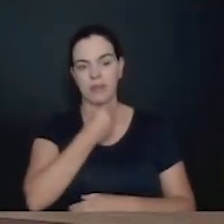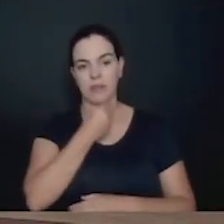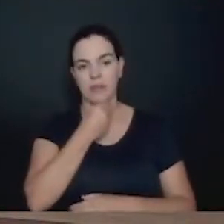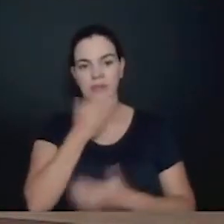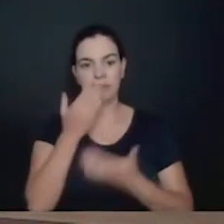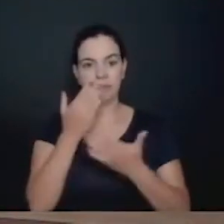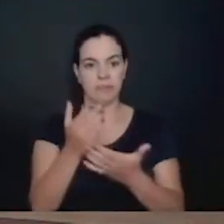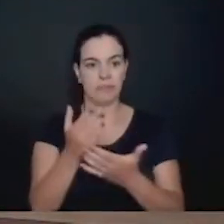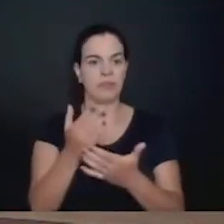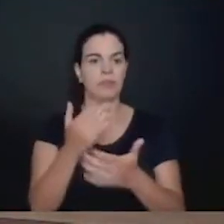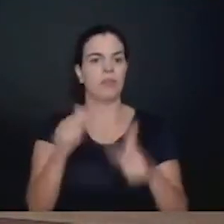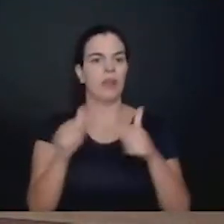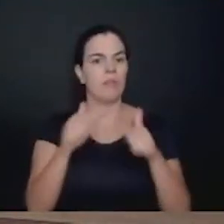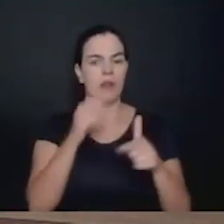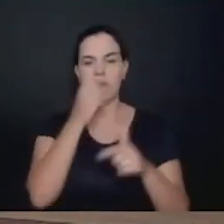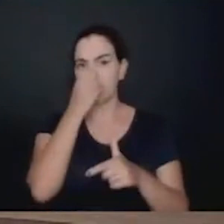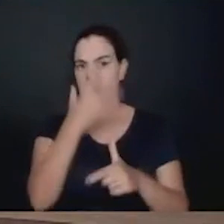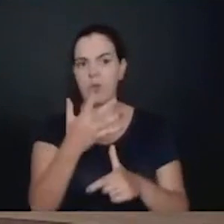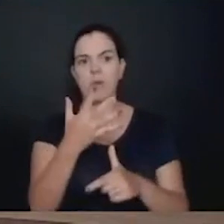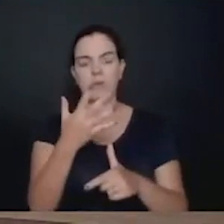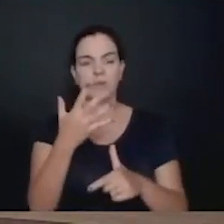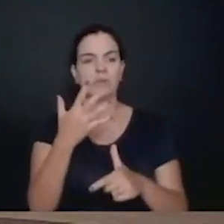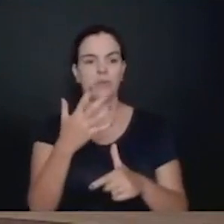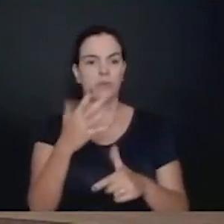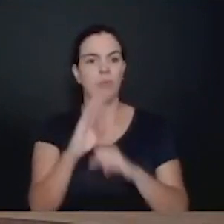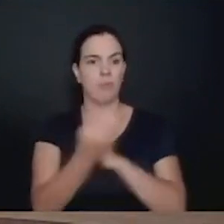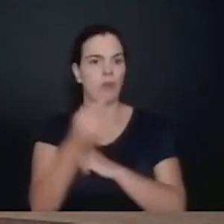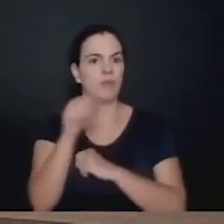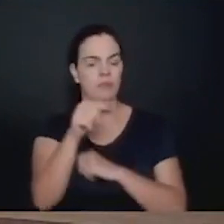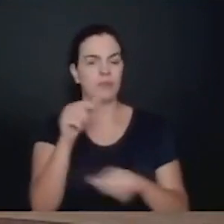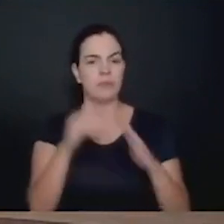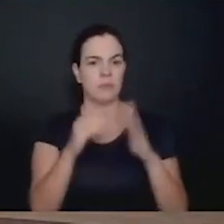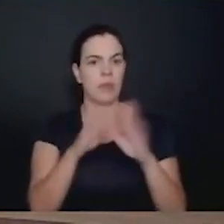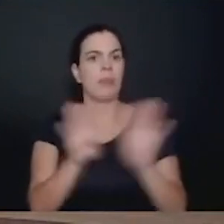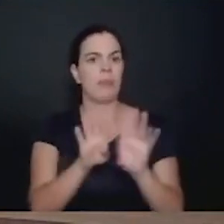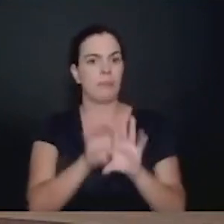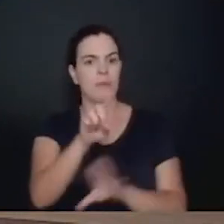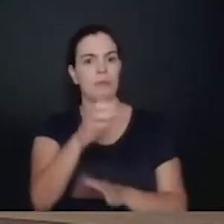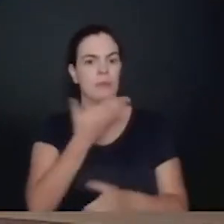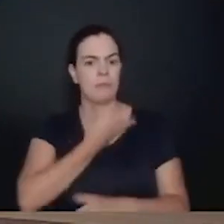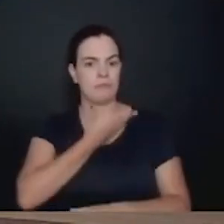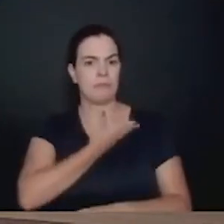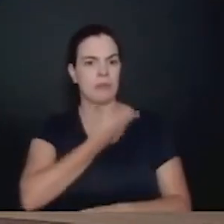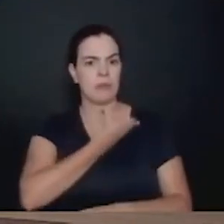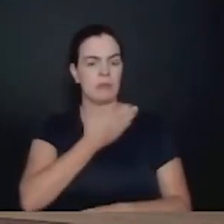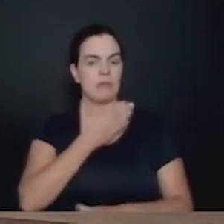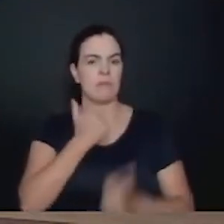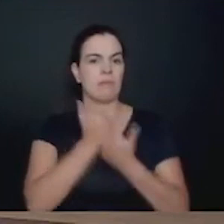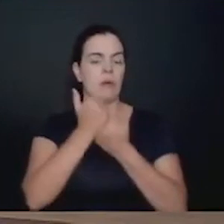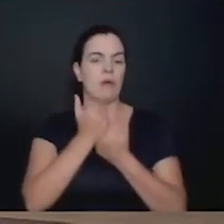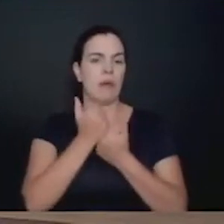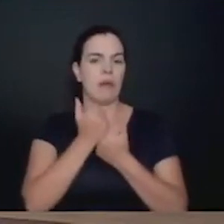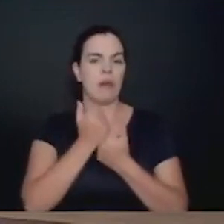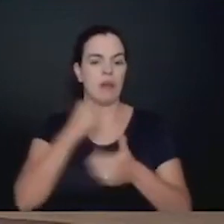trabalho bacana no bairro onde o senhor mora, também é meu parceiro na luta das pessoas com deficiência, não